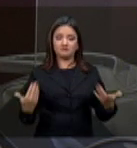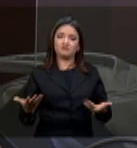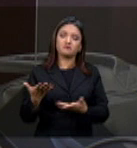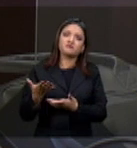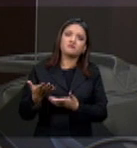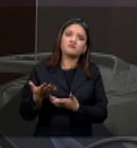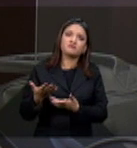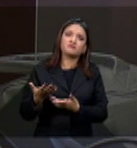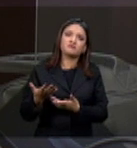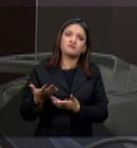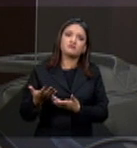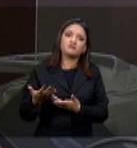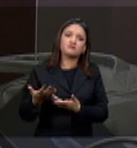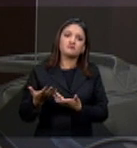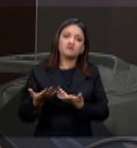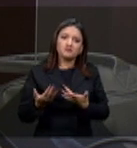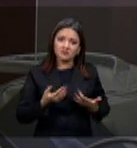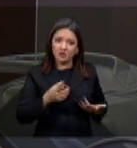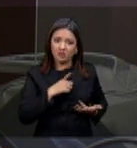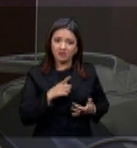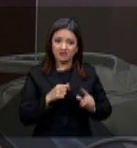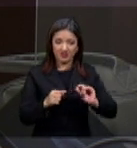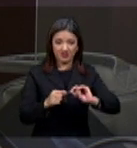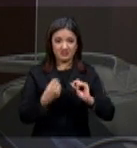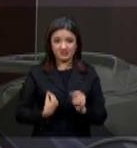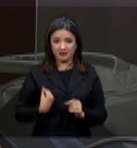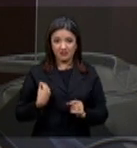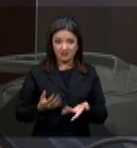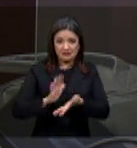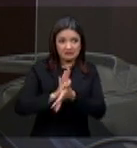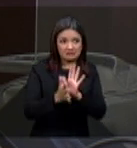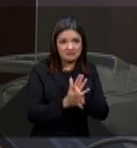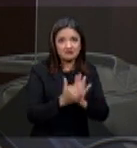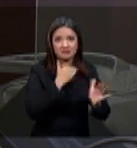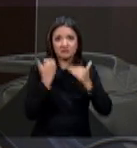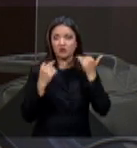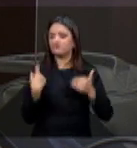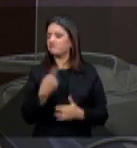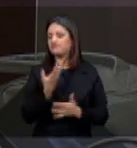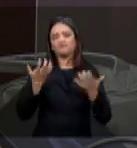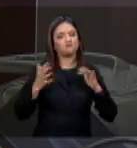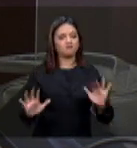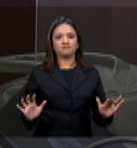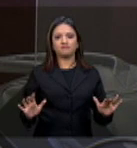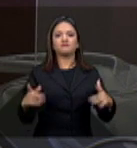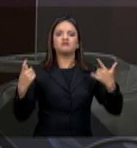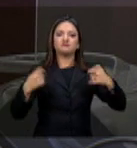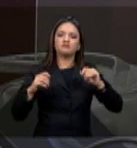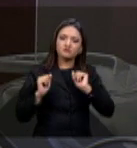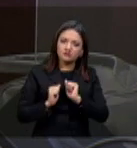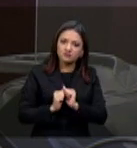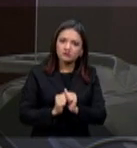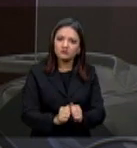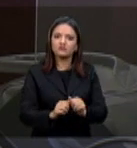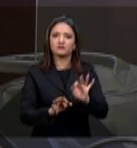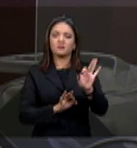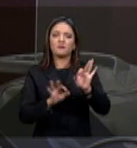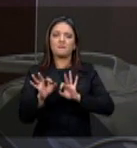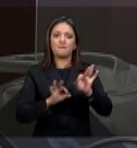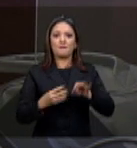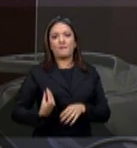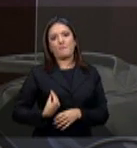e destruição, este caminho não queremos e nem podemos trilhar. Precisamos construir juntas um trajeto de vida